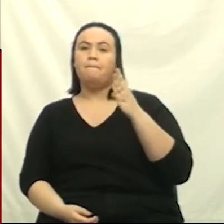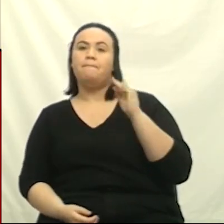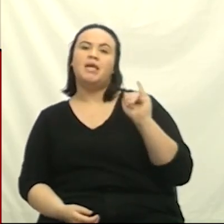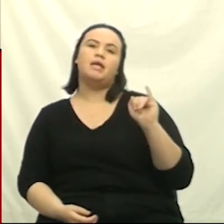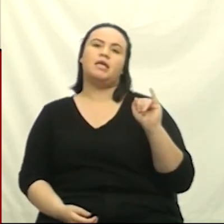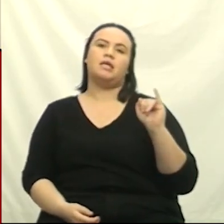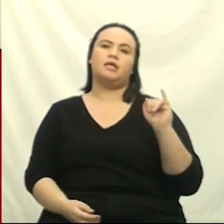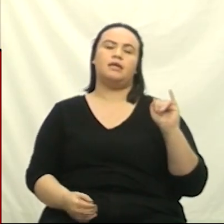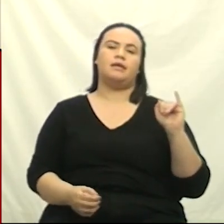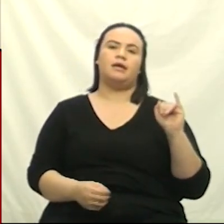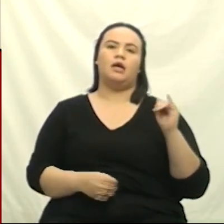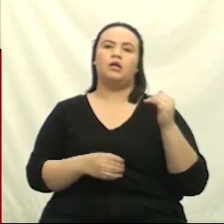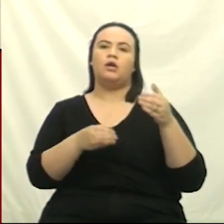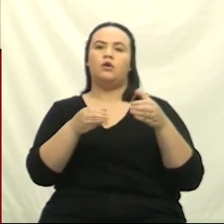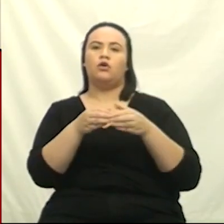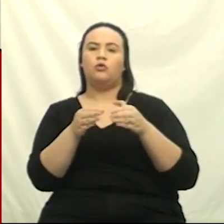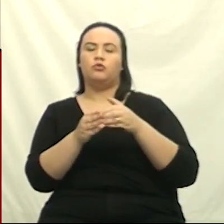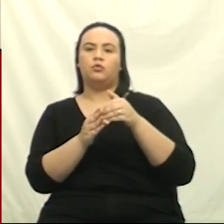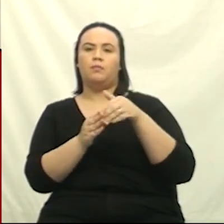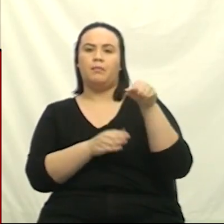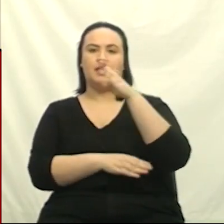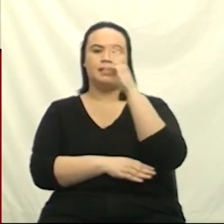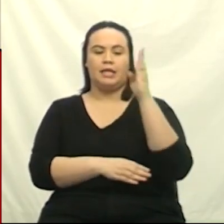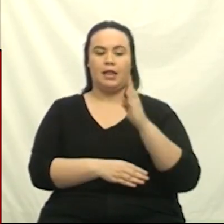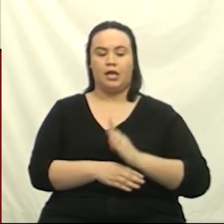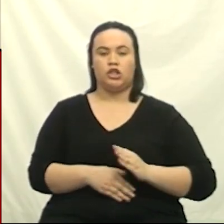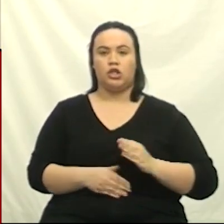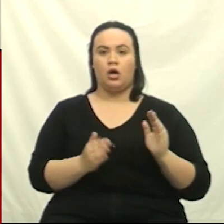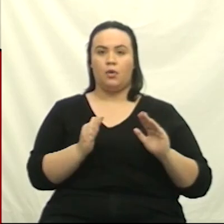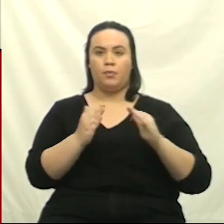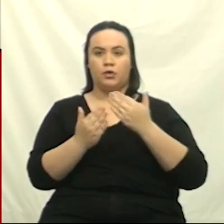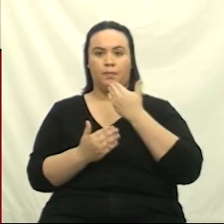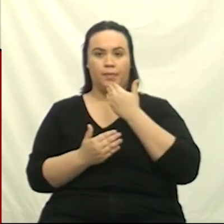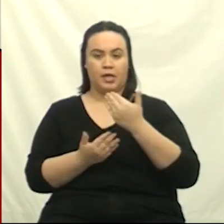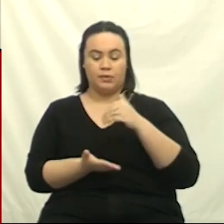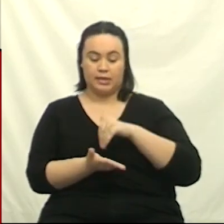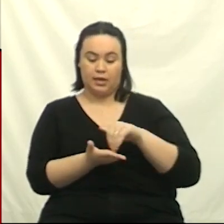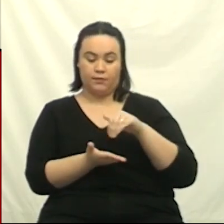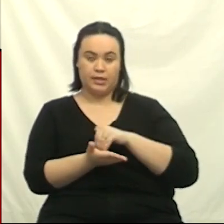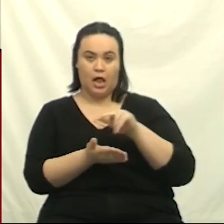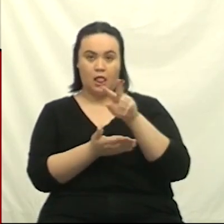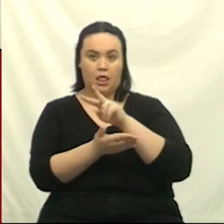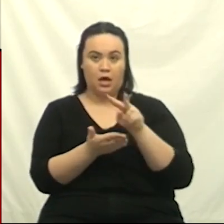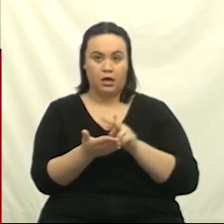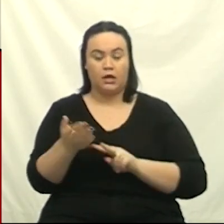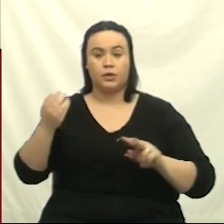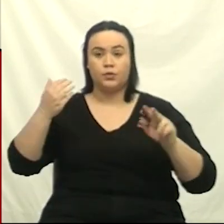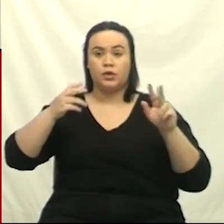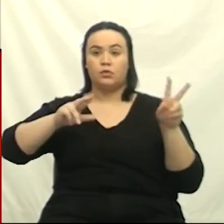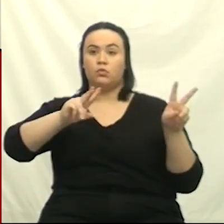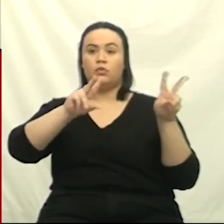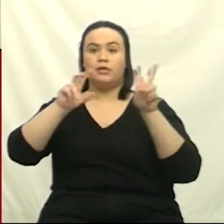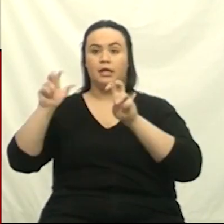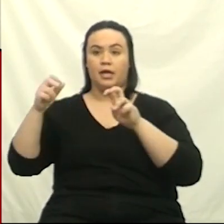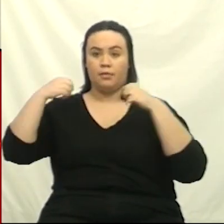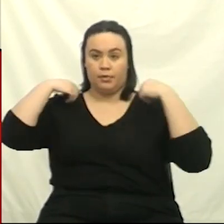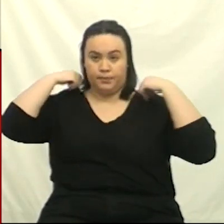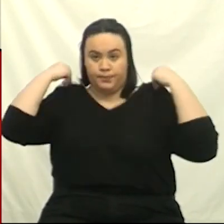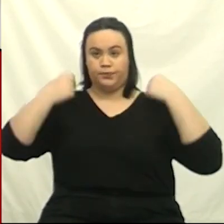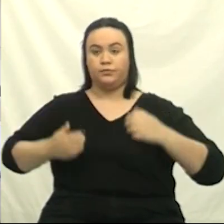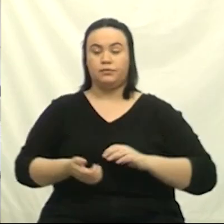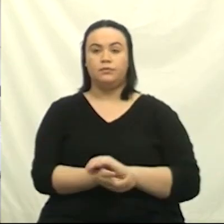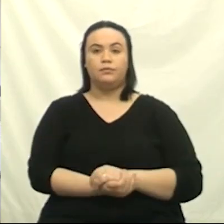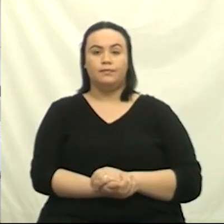na Olimpíada brasileira de robótica solicito agora a senhora secretária para que faça leitura da moção